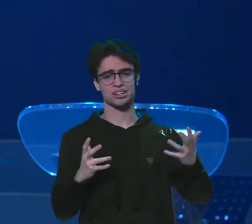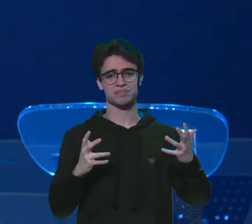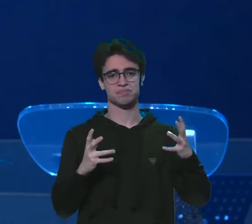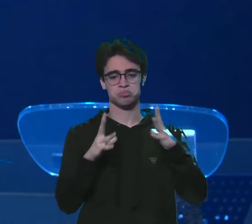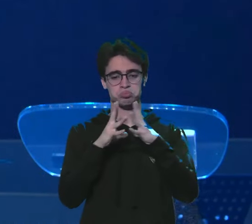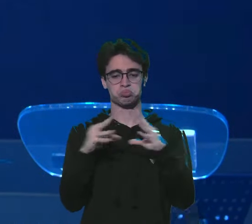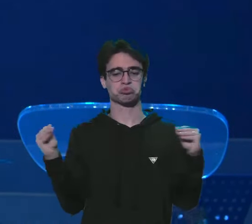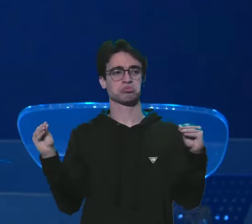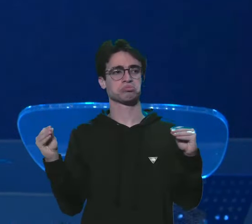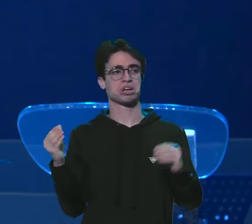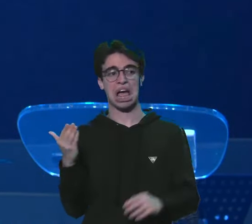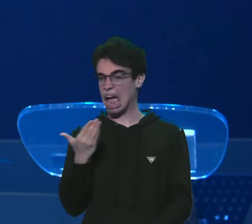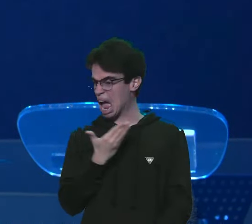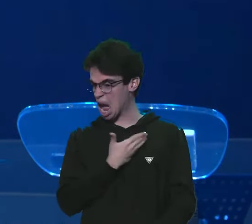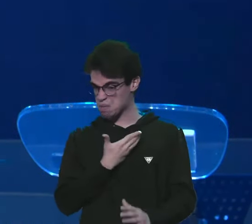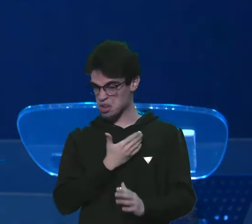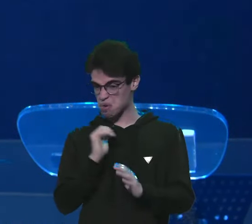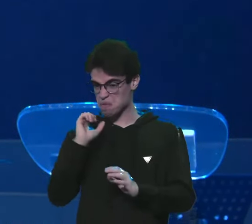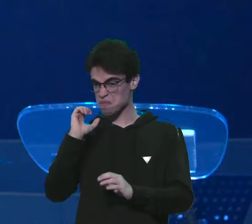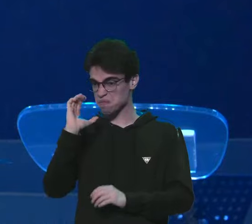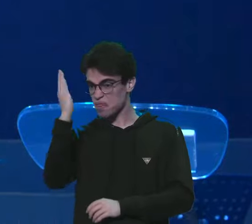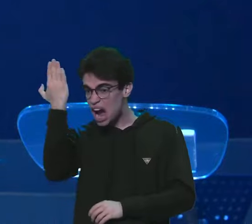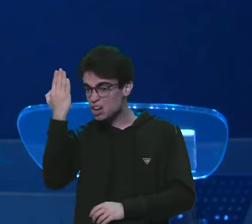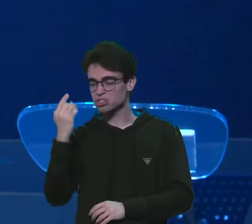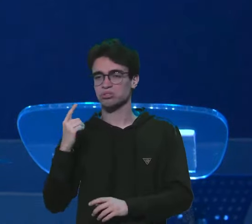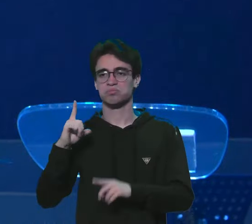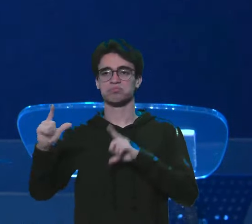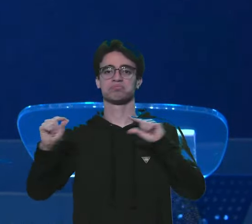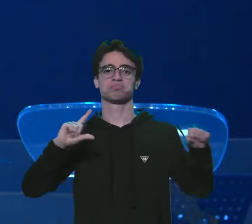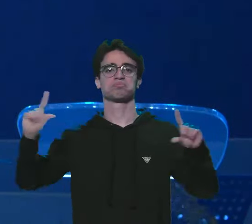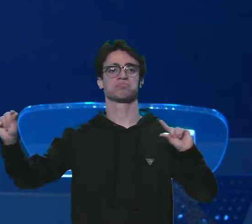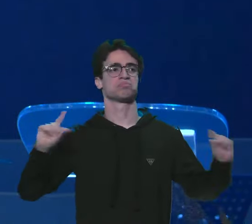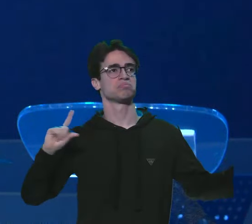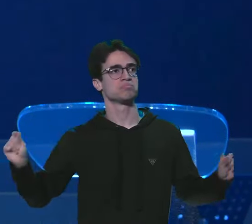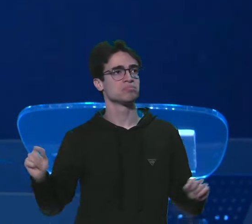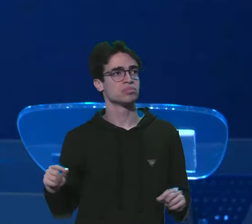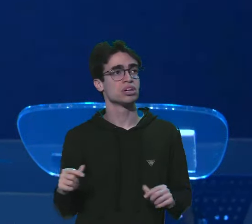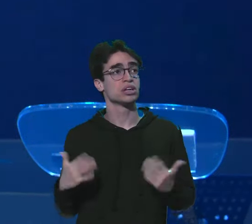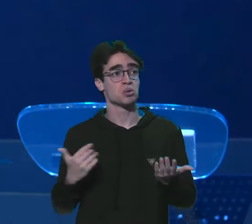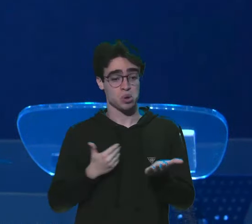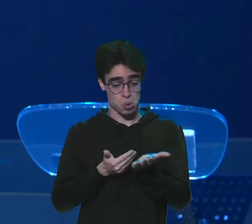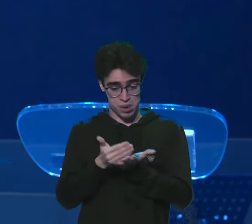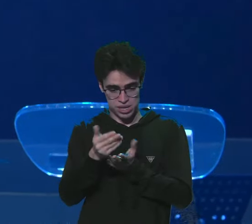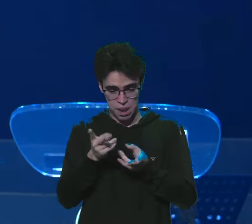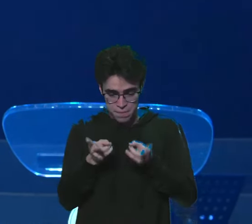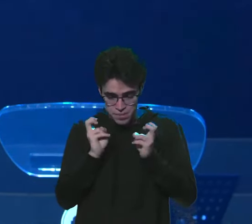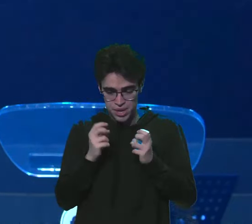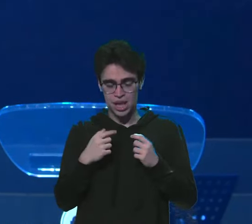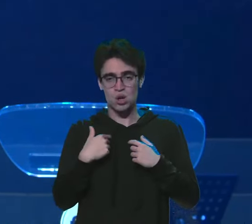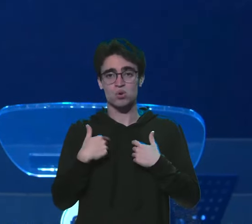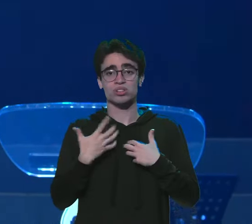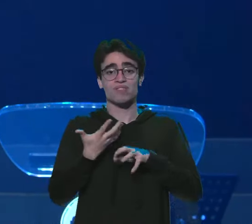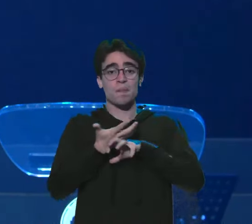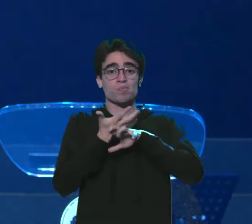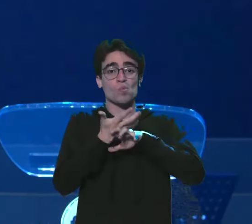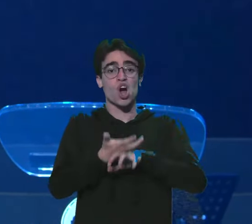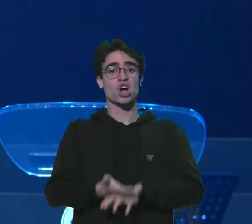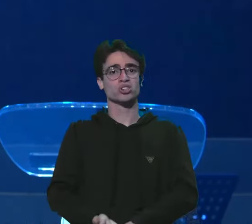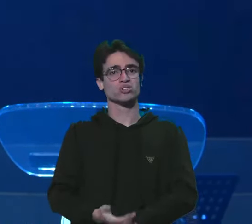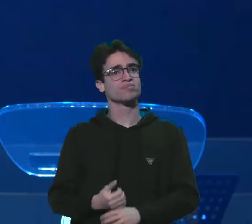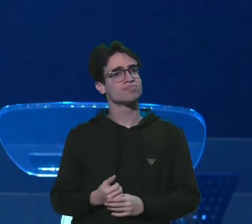somem. E eu comecei a perceber que eu estava morto espiritualmente. Que tudo